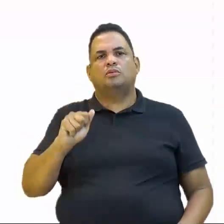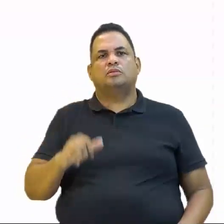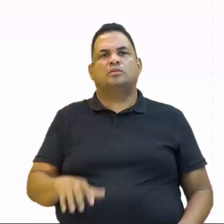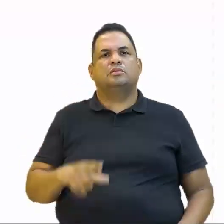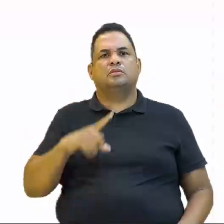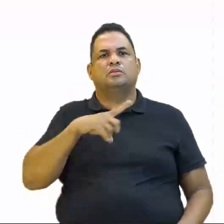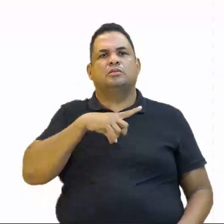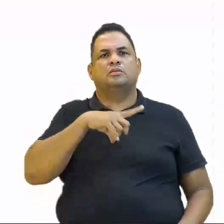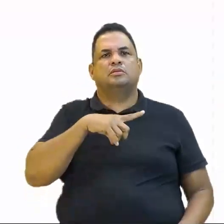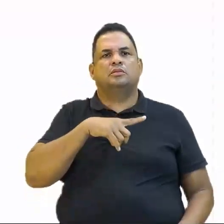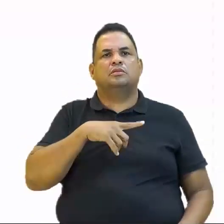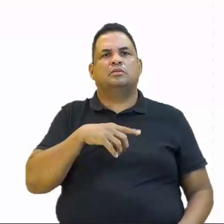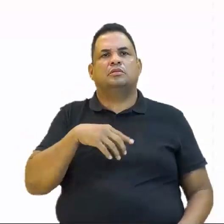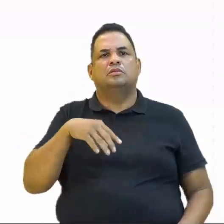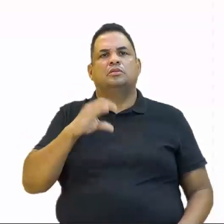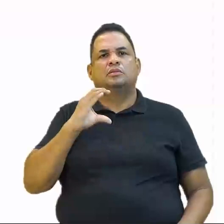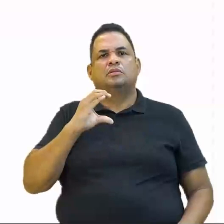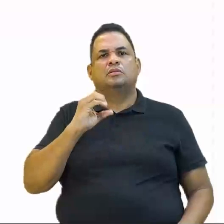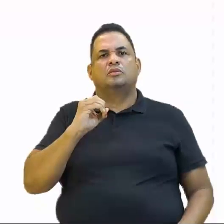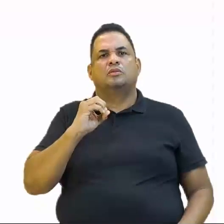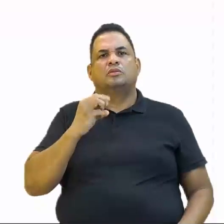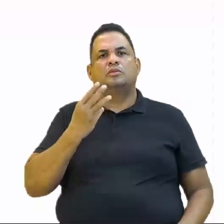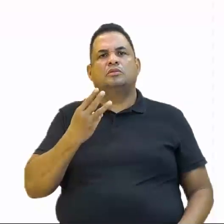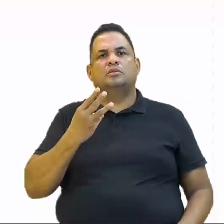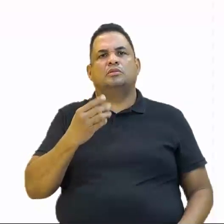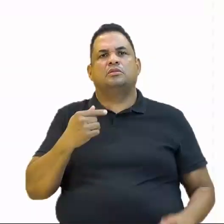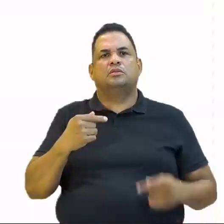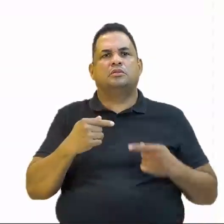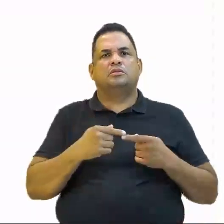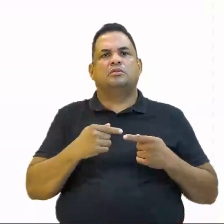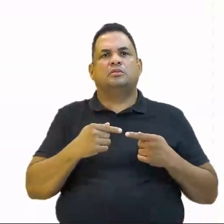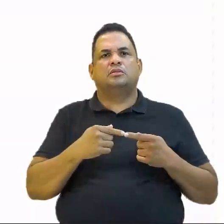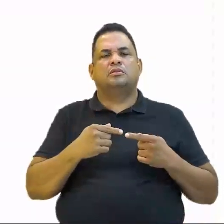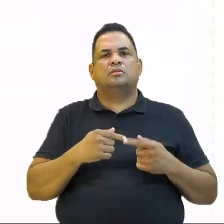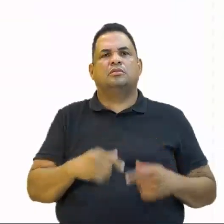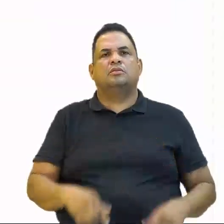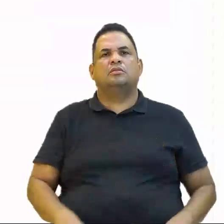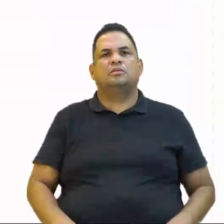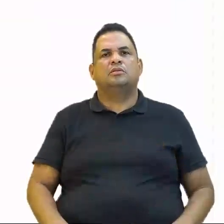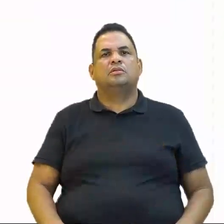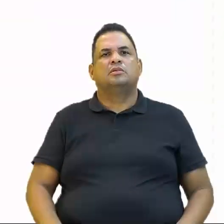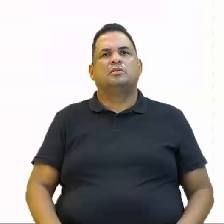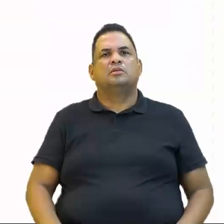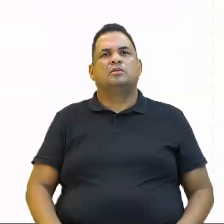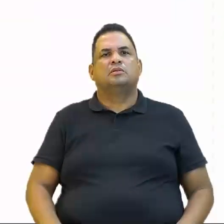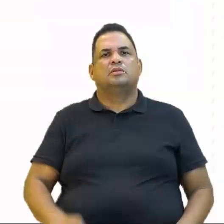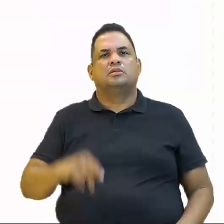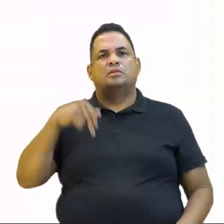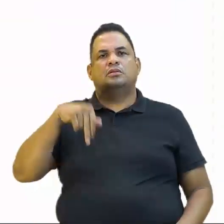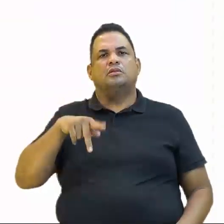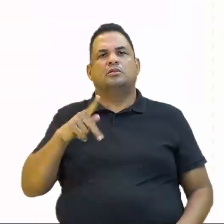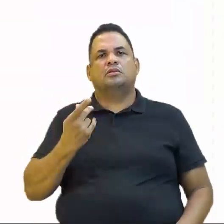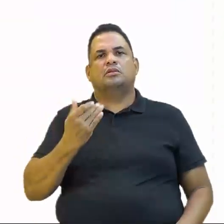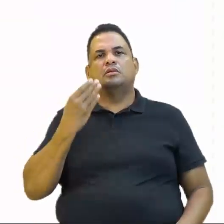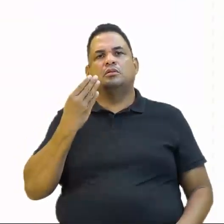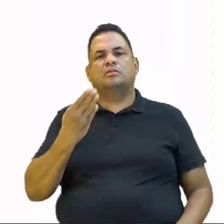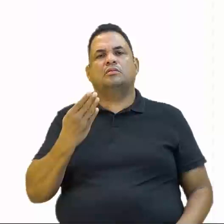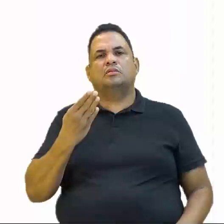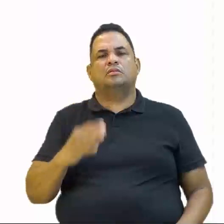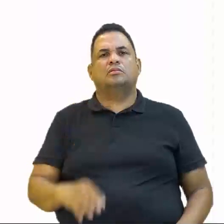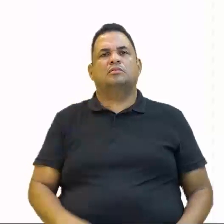tem o CO3 ligado diretamente ao nosso íon amônio, que é o NH4+.